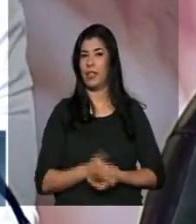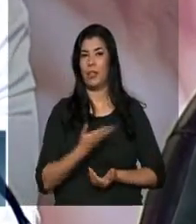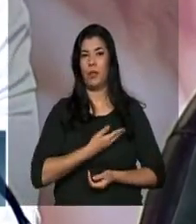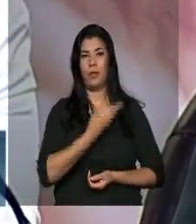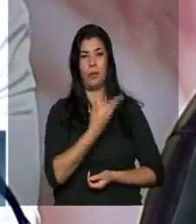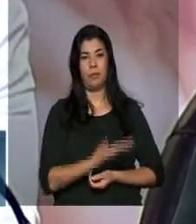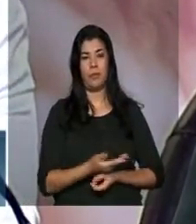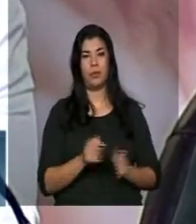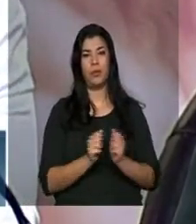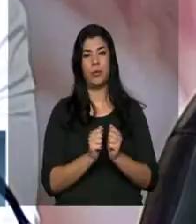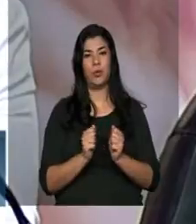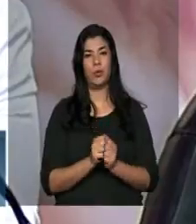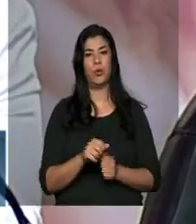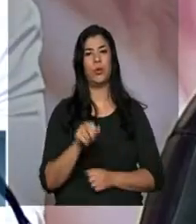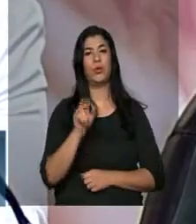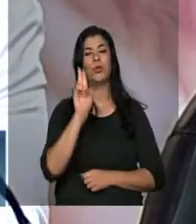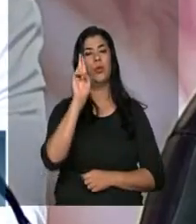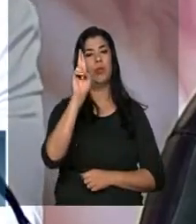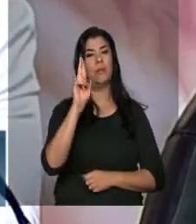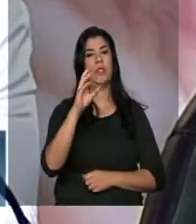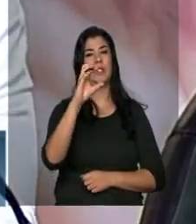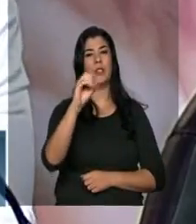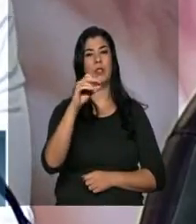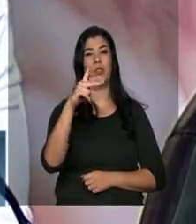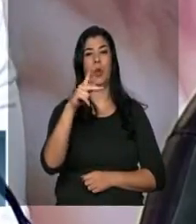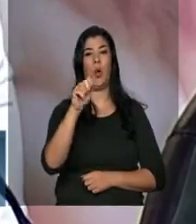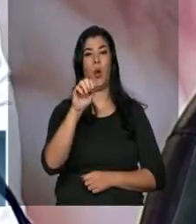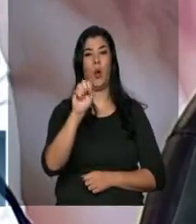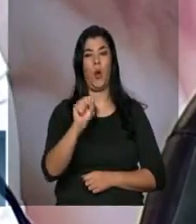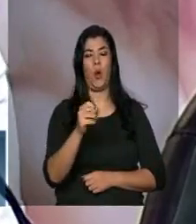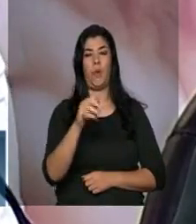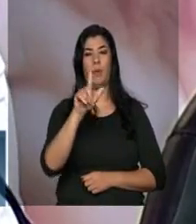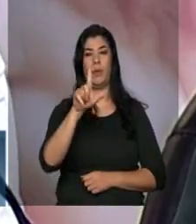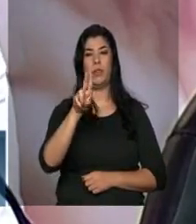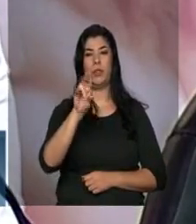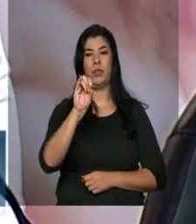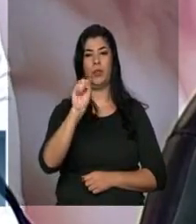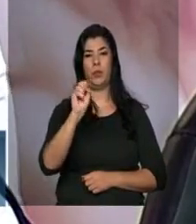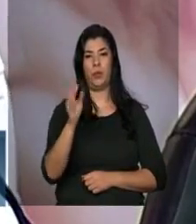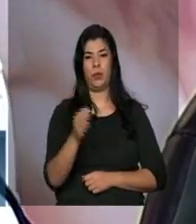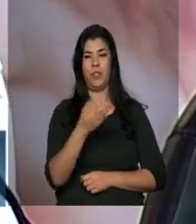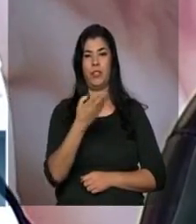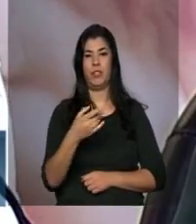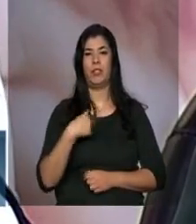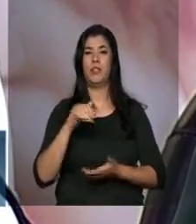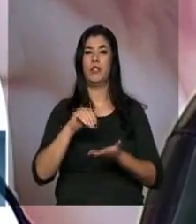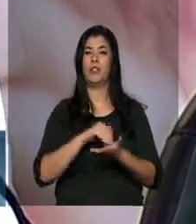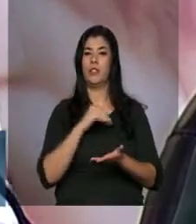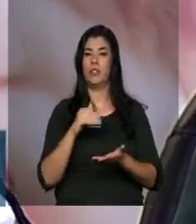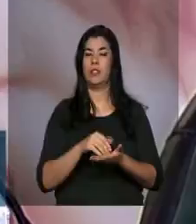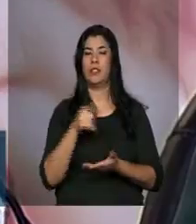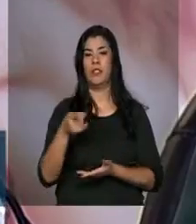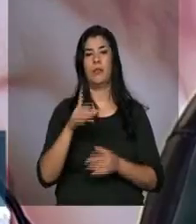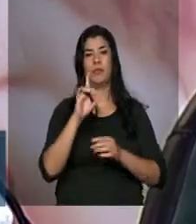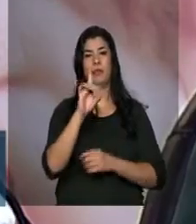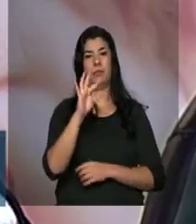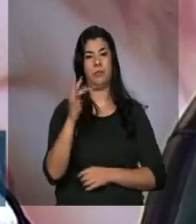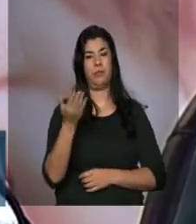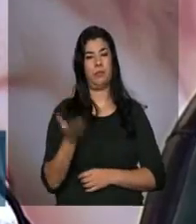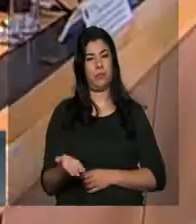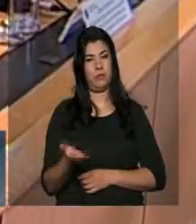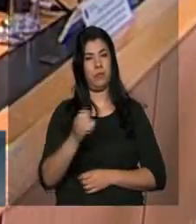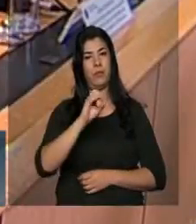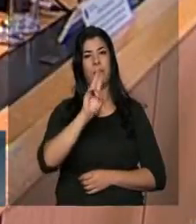Luiz Felipe Codina, que é o representante da OPAS aqui nesse nosso evento, o secretário do DF, Dr. João